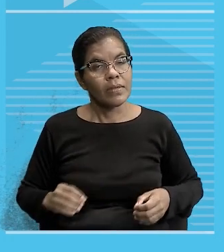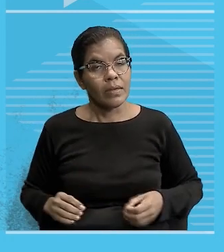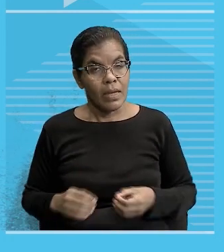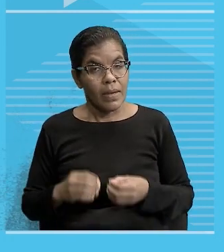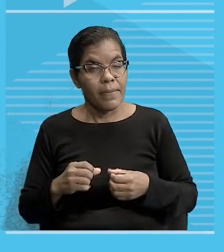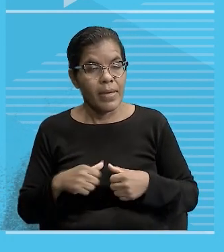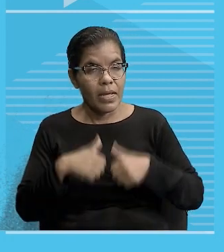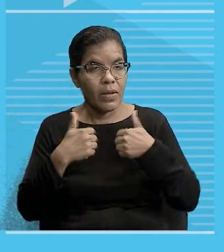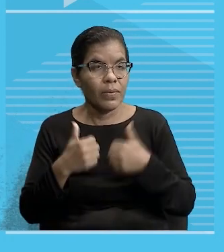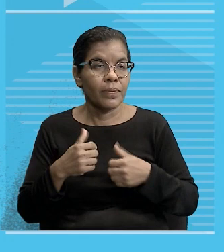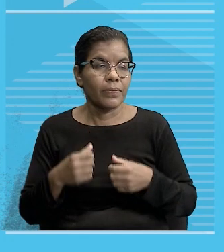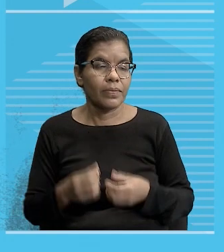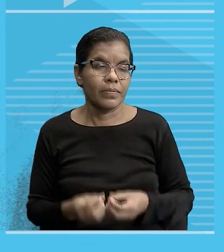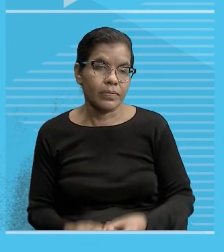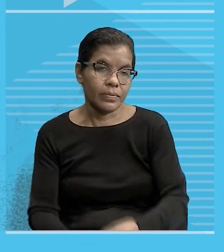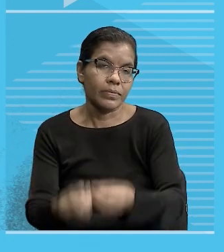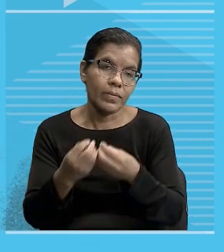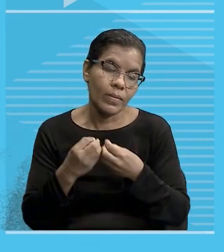trazer